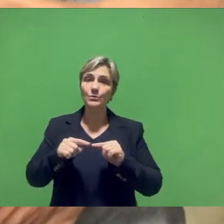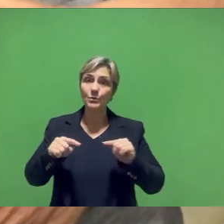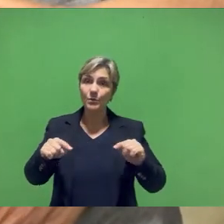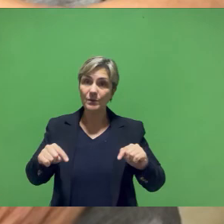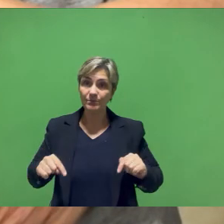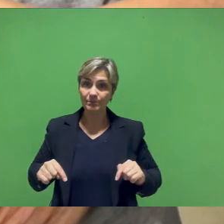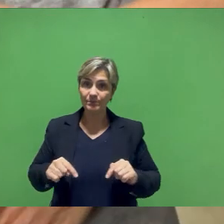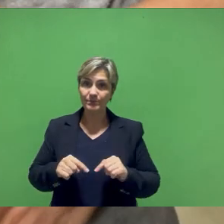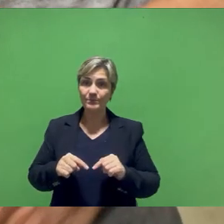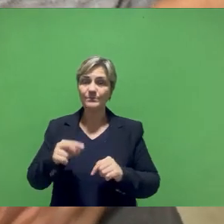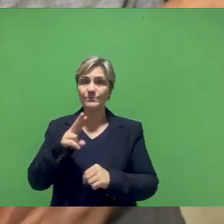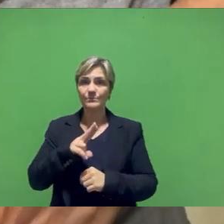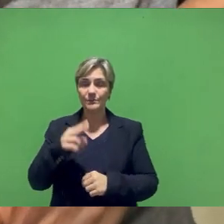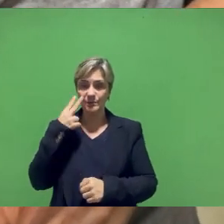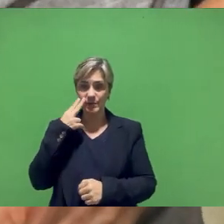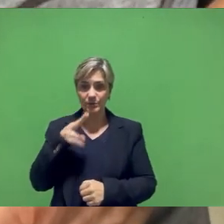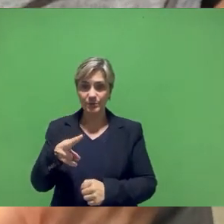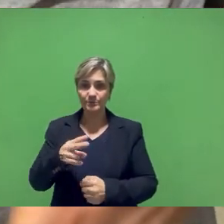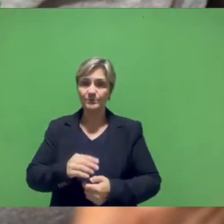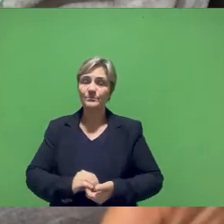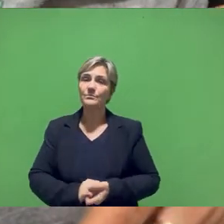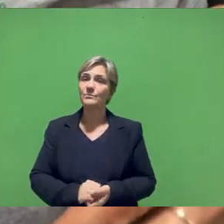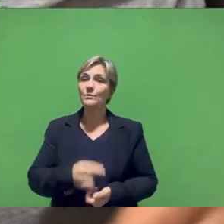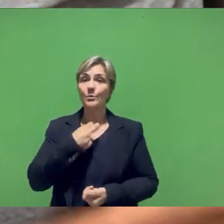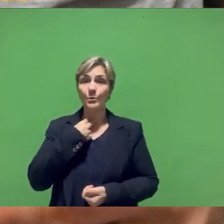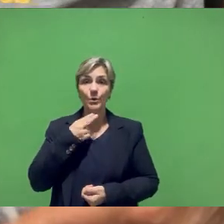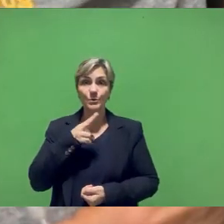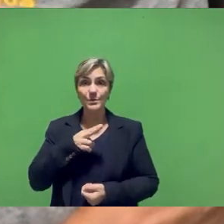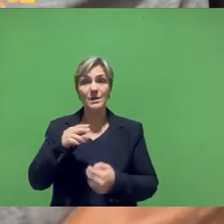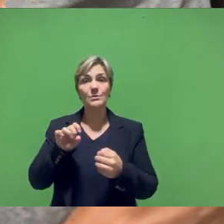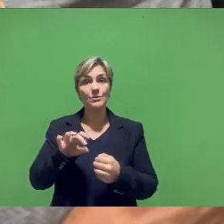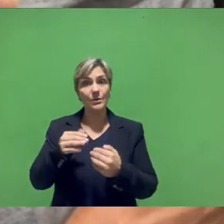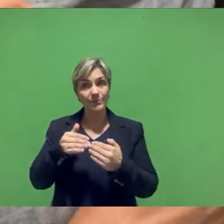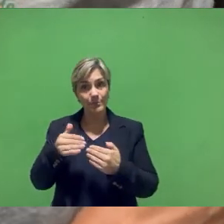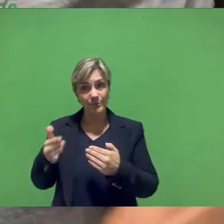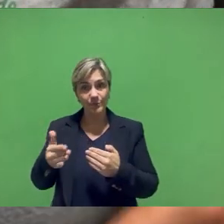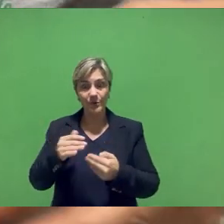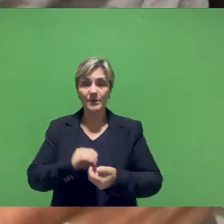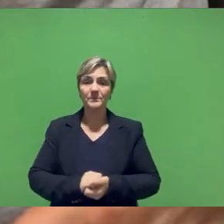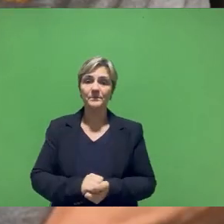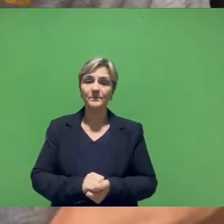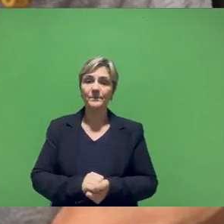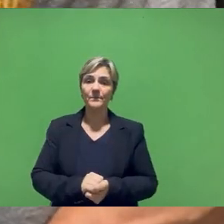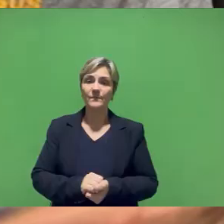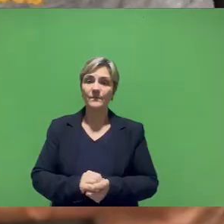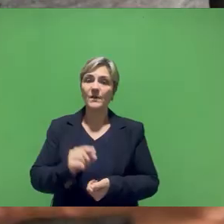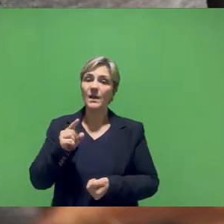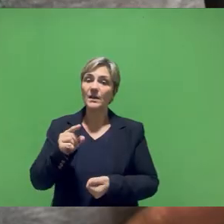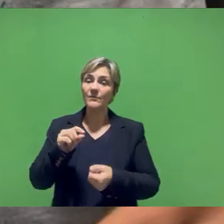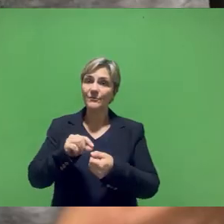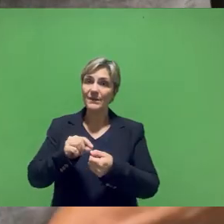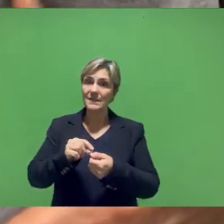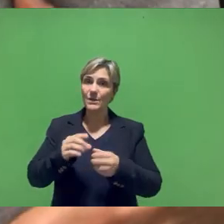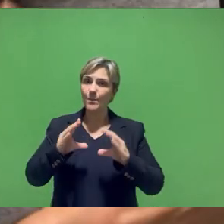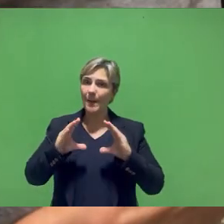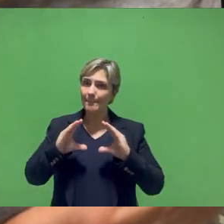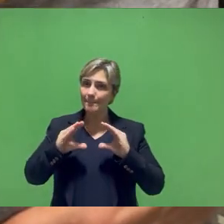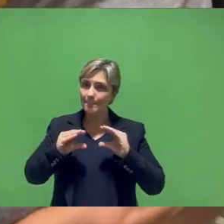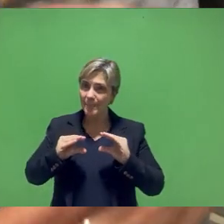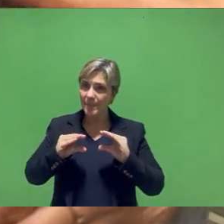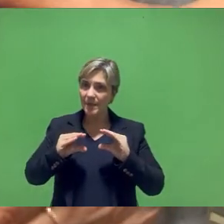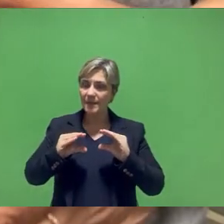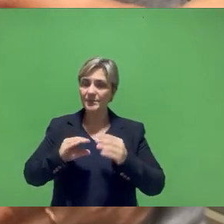toda aqui não deve ser utilizada para aplicar, só fora dela. Aqui nós vamos fazer uma prega,